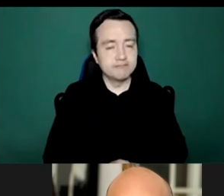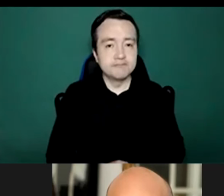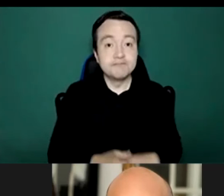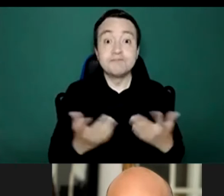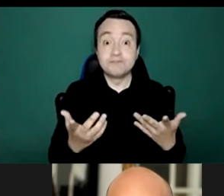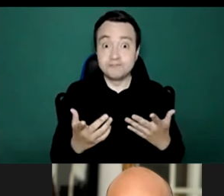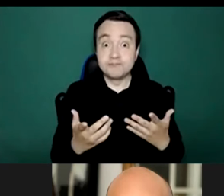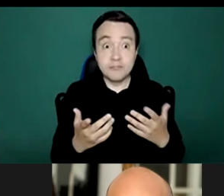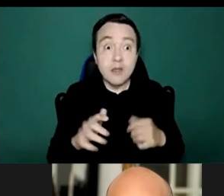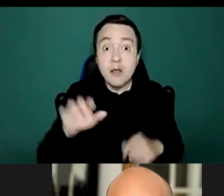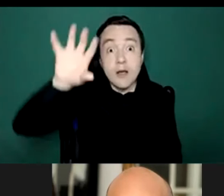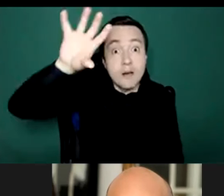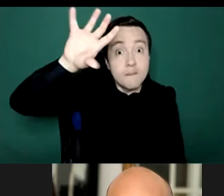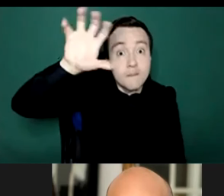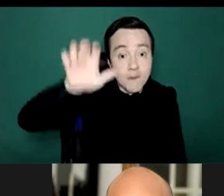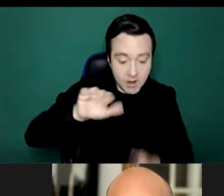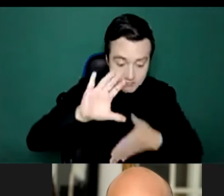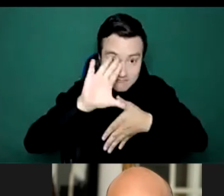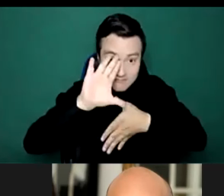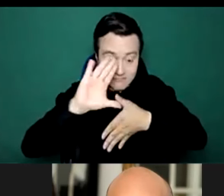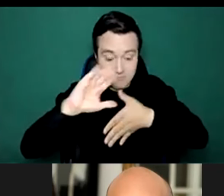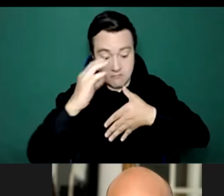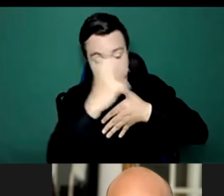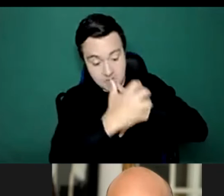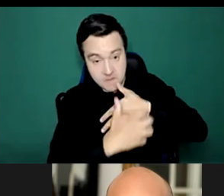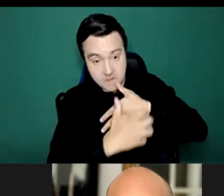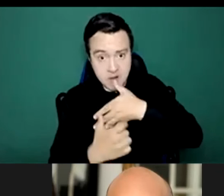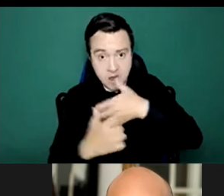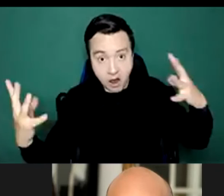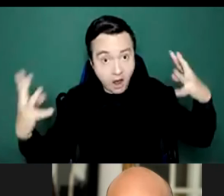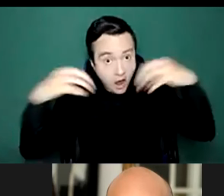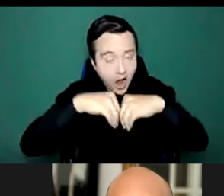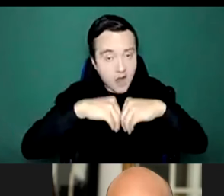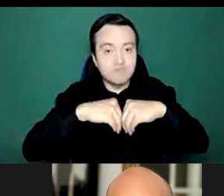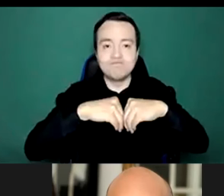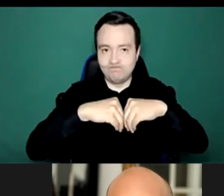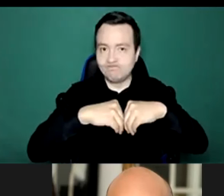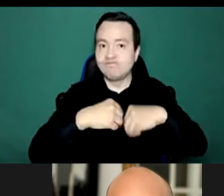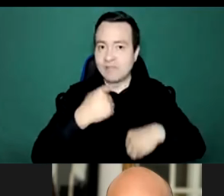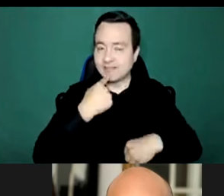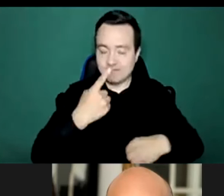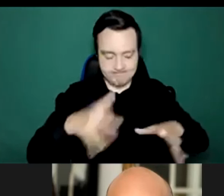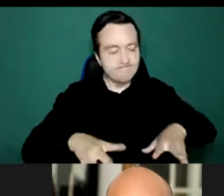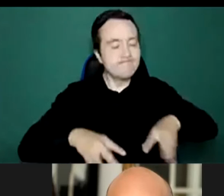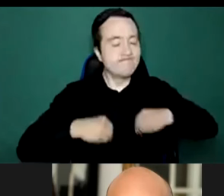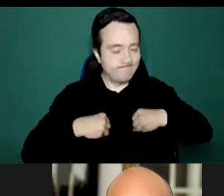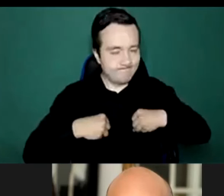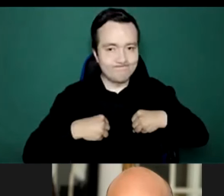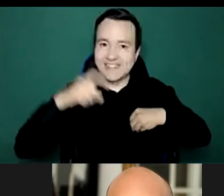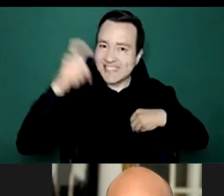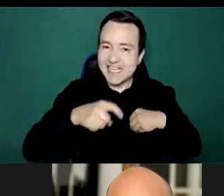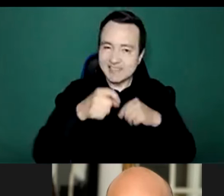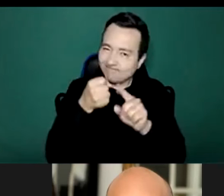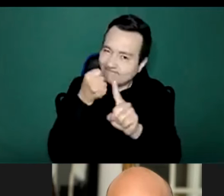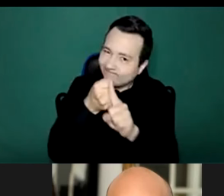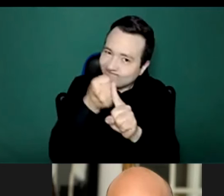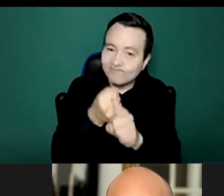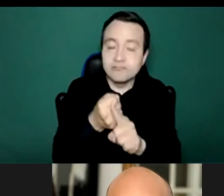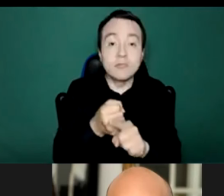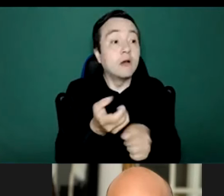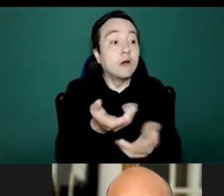entre os principais desafios pendentes era necessário enfatizar a necessidade de assegurar o acesso